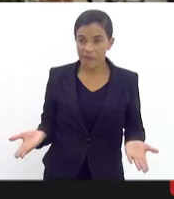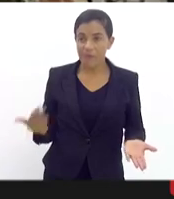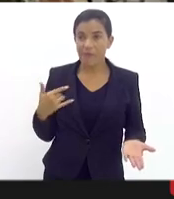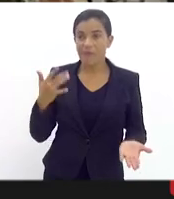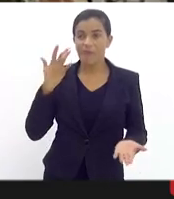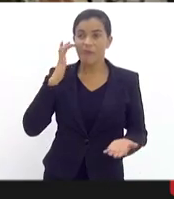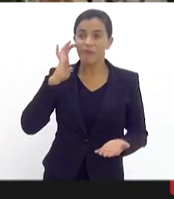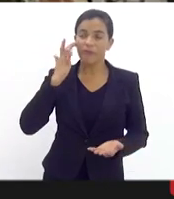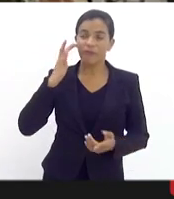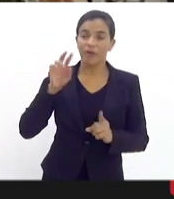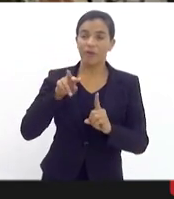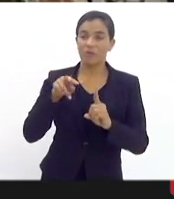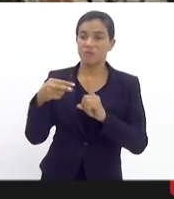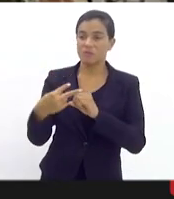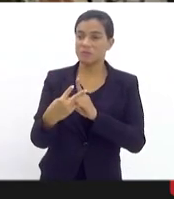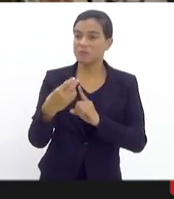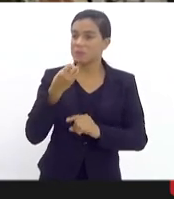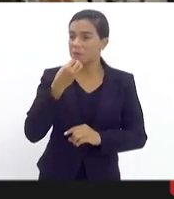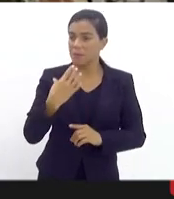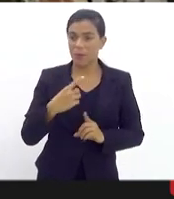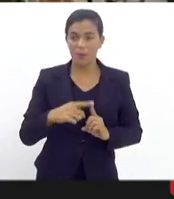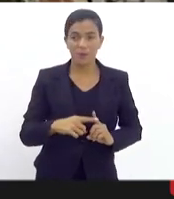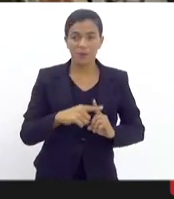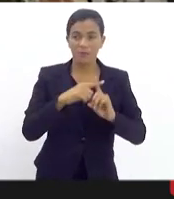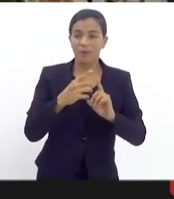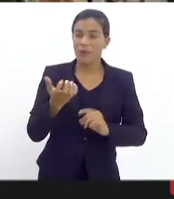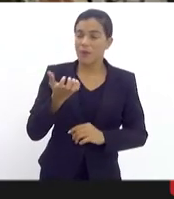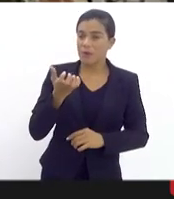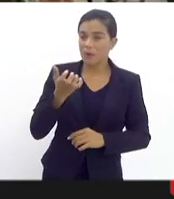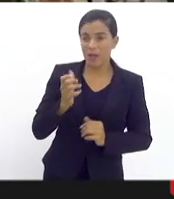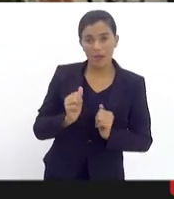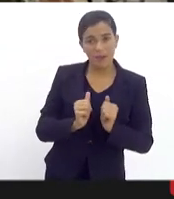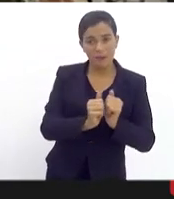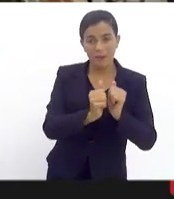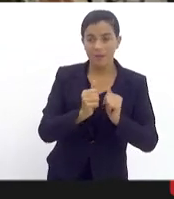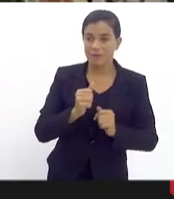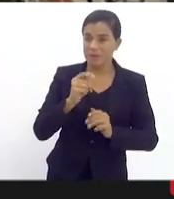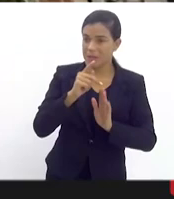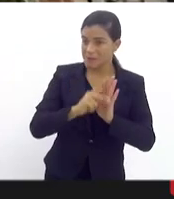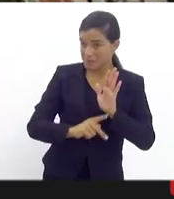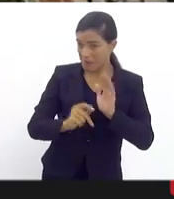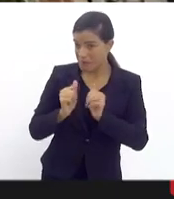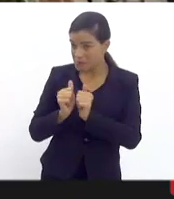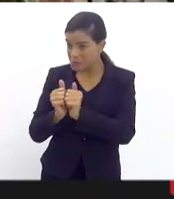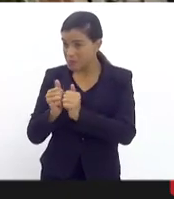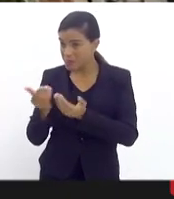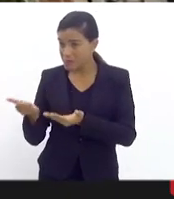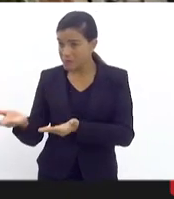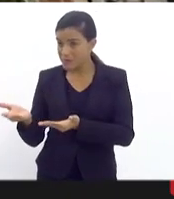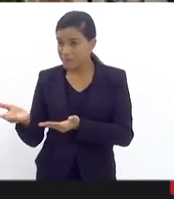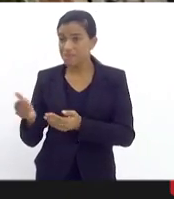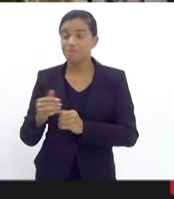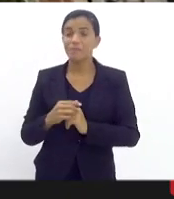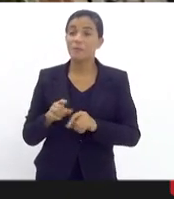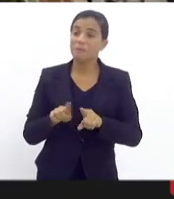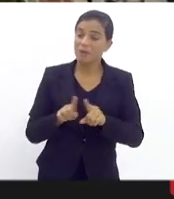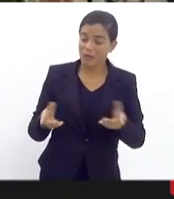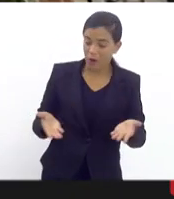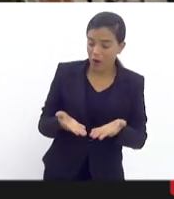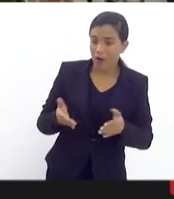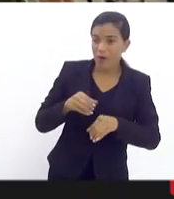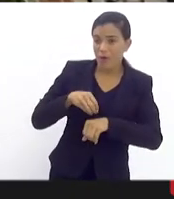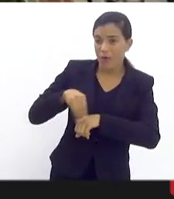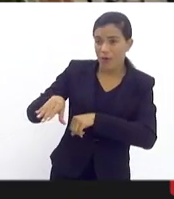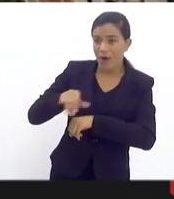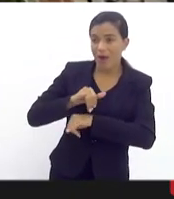que as perspectivas são muito boas, eu quero estar perto desse projeto teu, contribuir com ele, mas desde já eu te aviso